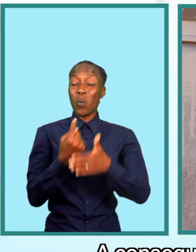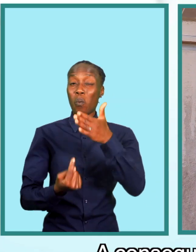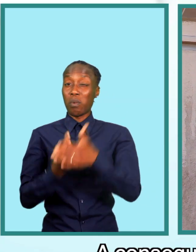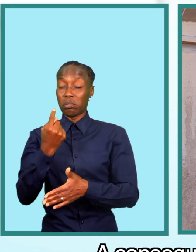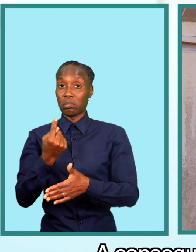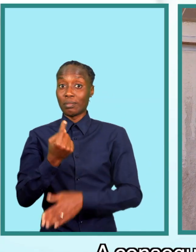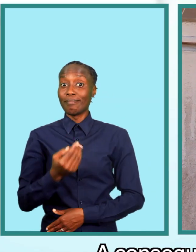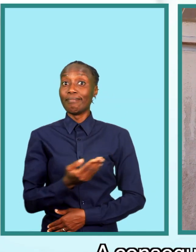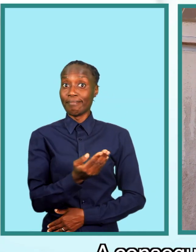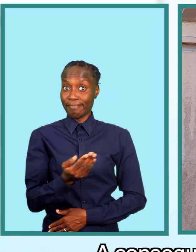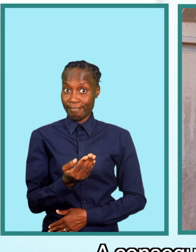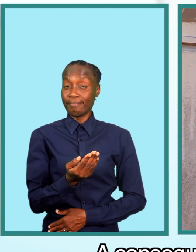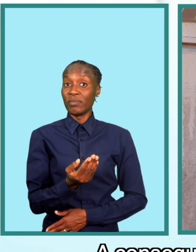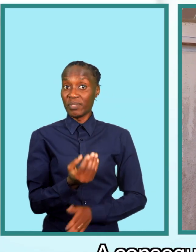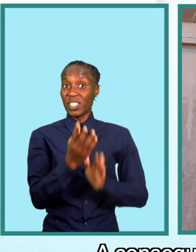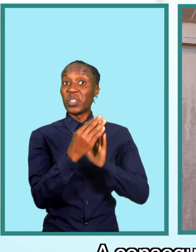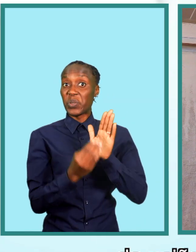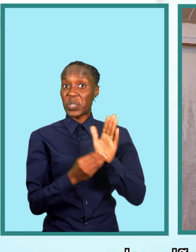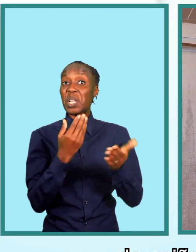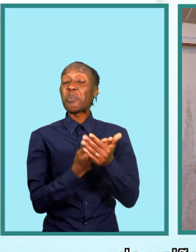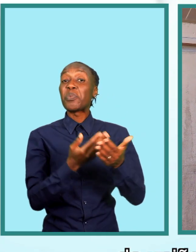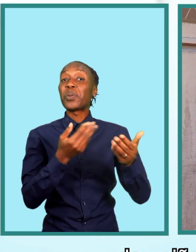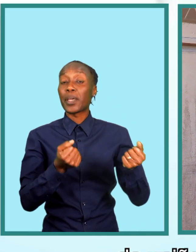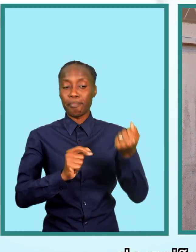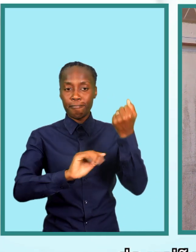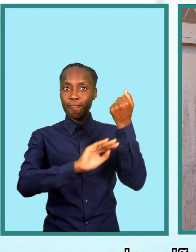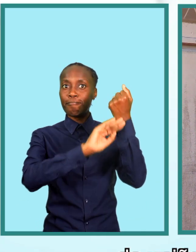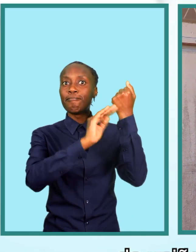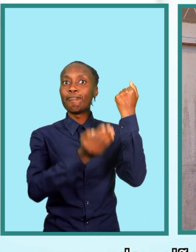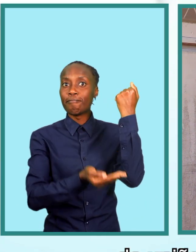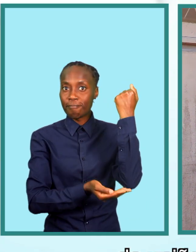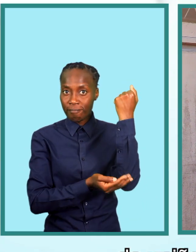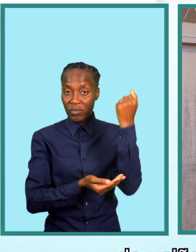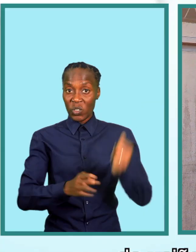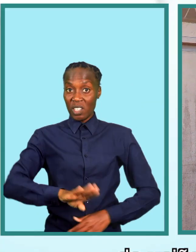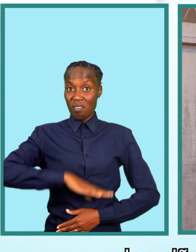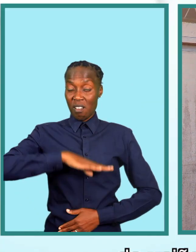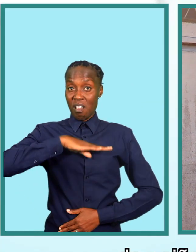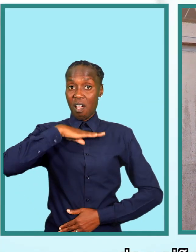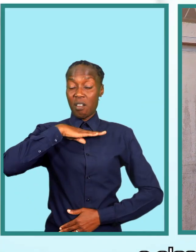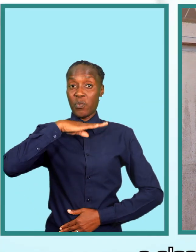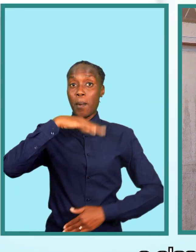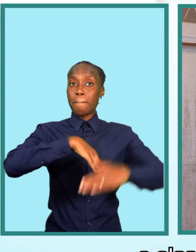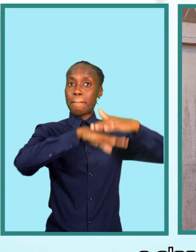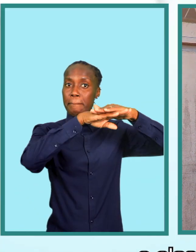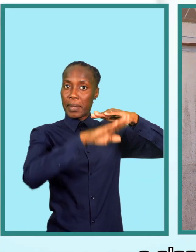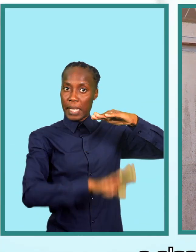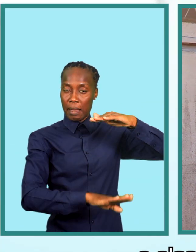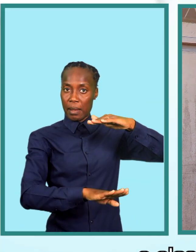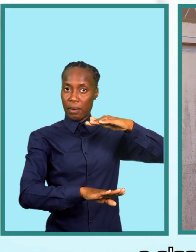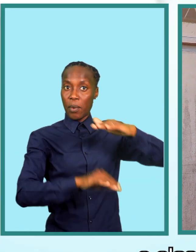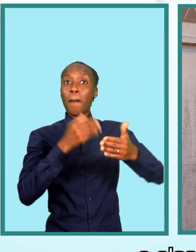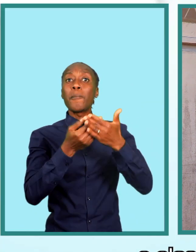A consequência mais óbvia de gravidezes precoces que decorrem de uniões prematuras